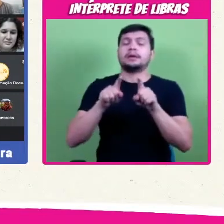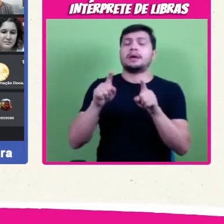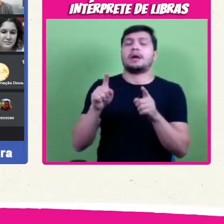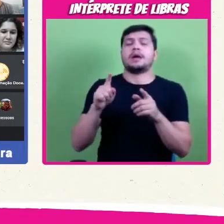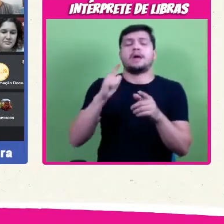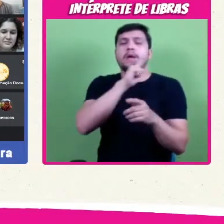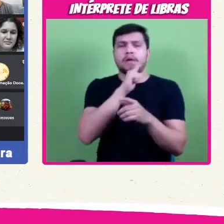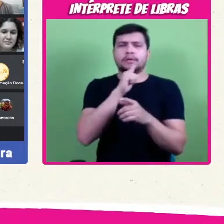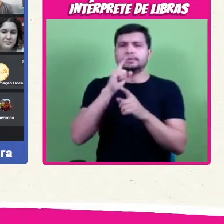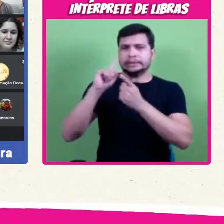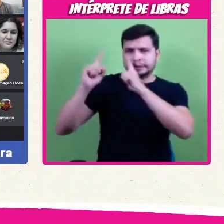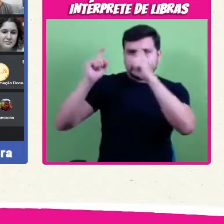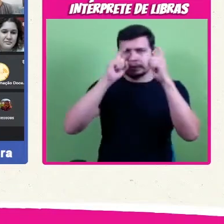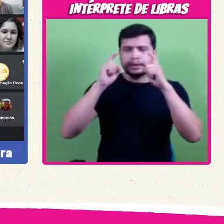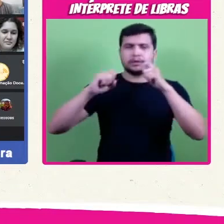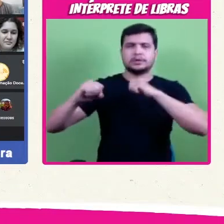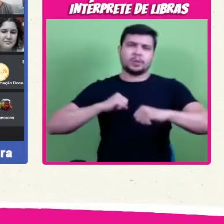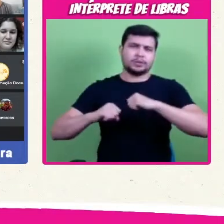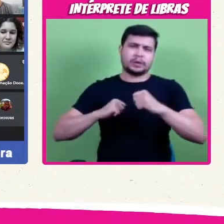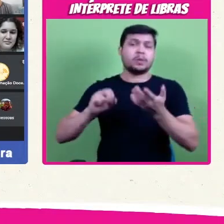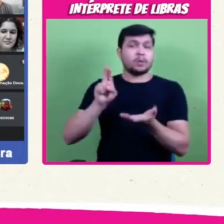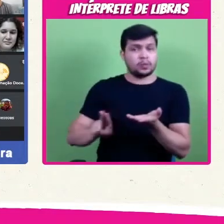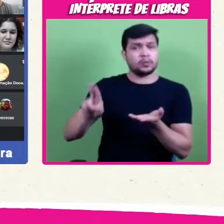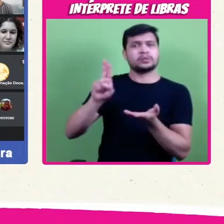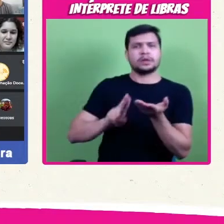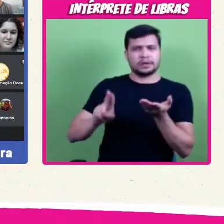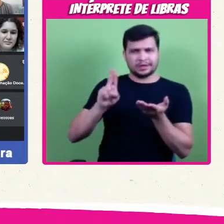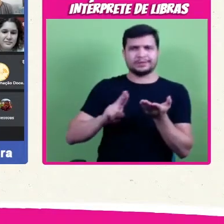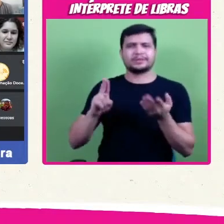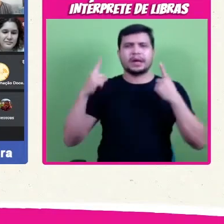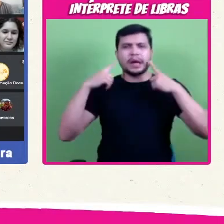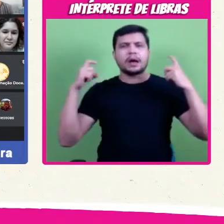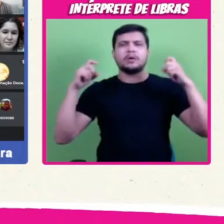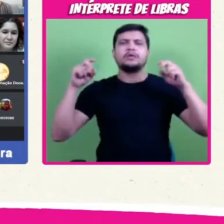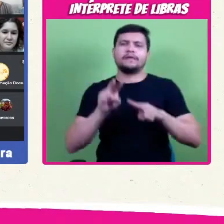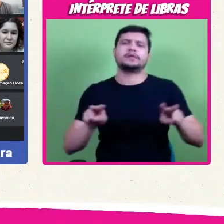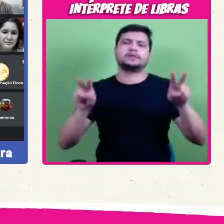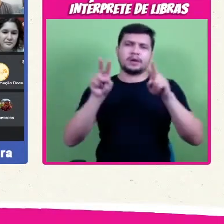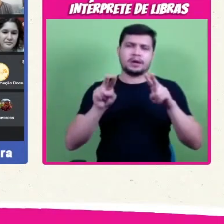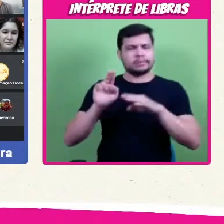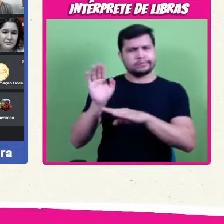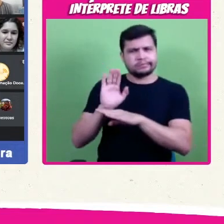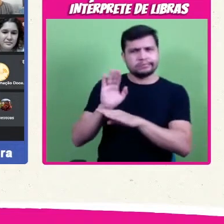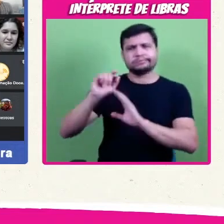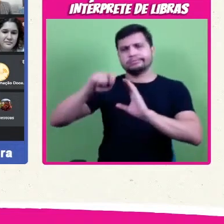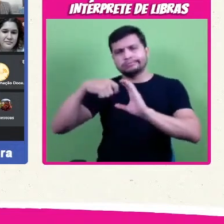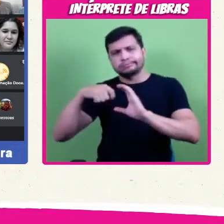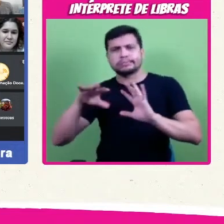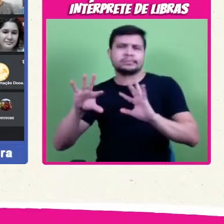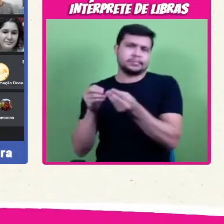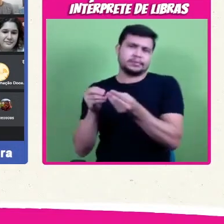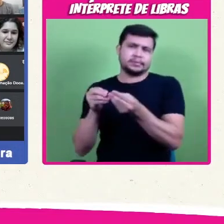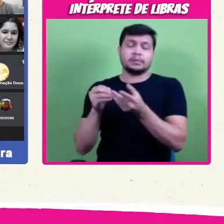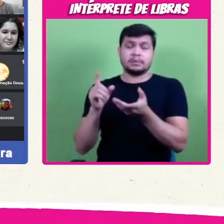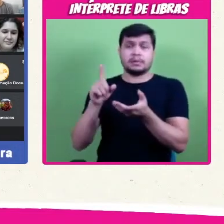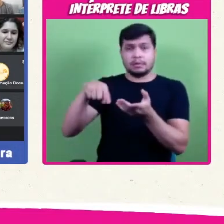do audiovisual, né, não é só nas escolas que a gente atua, mas a gente também vai para outros lugares bem inusitados,